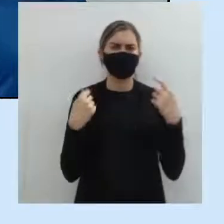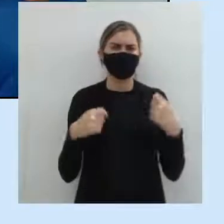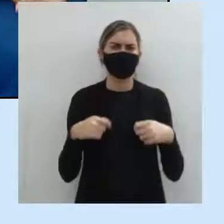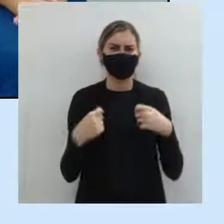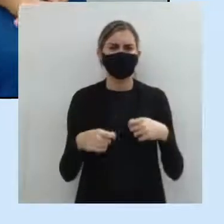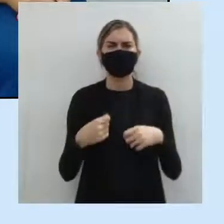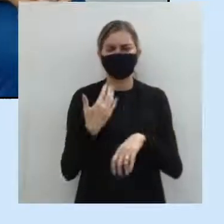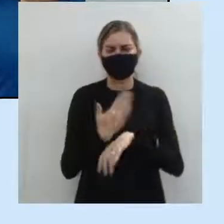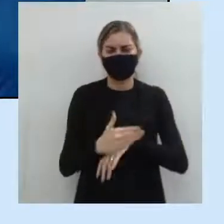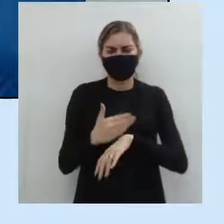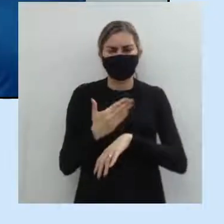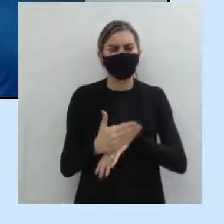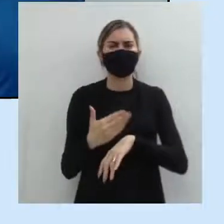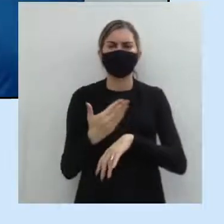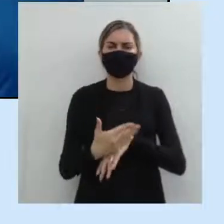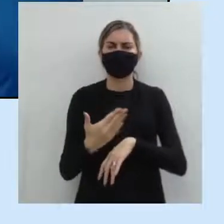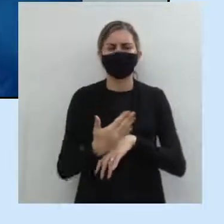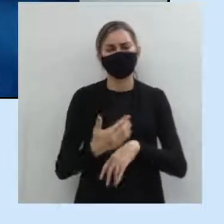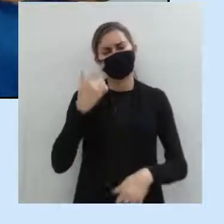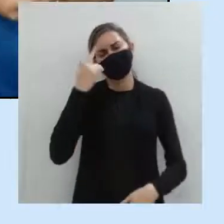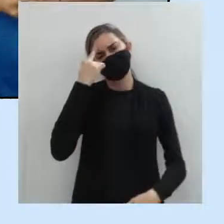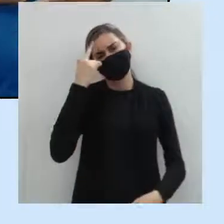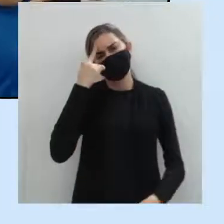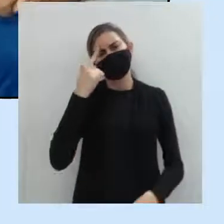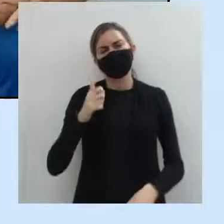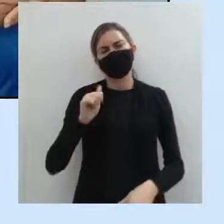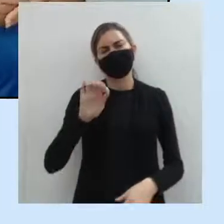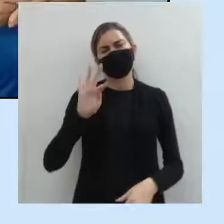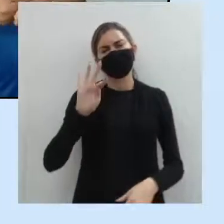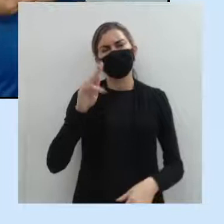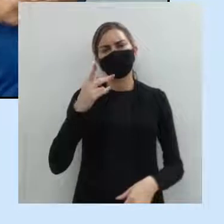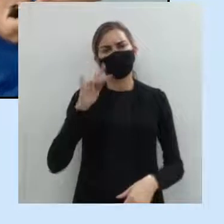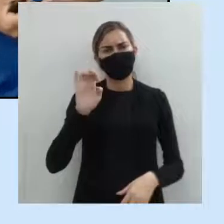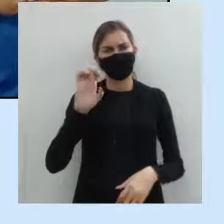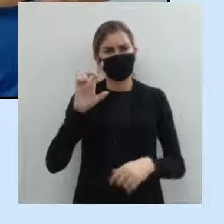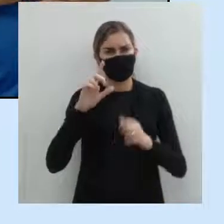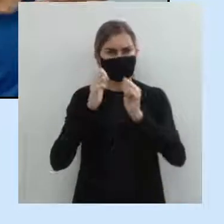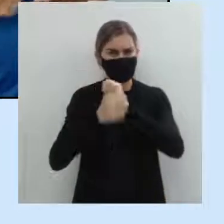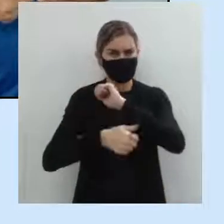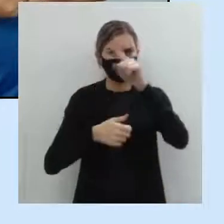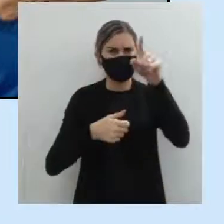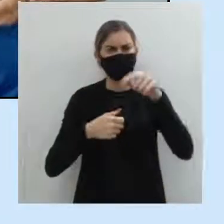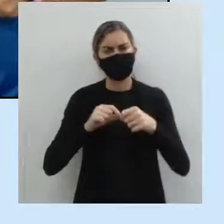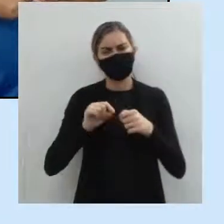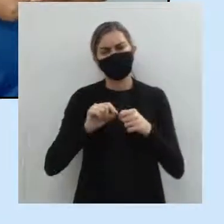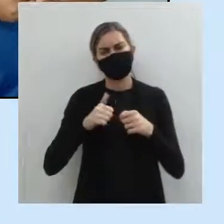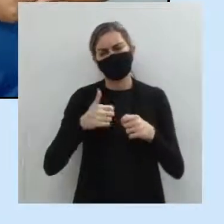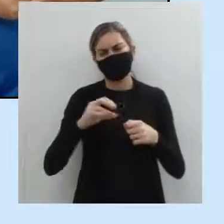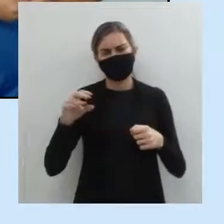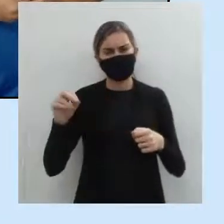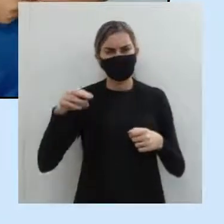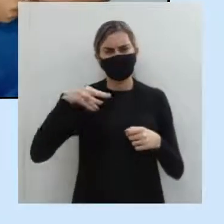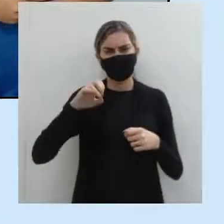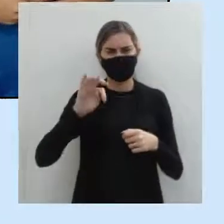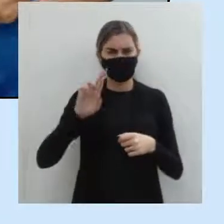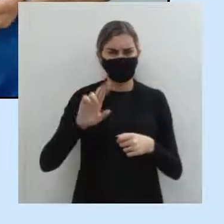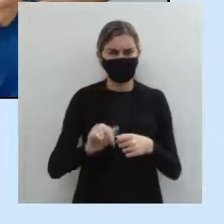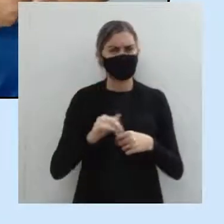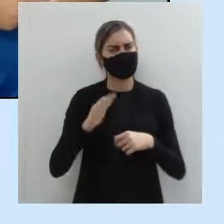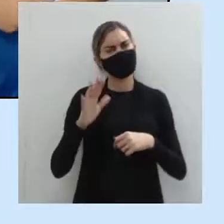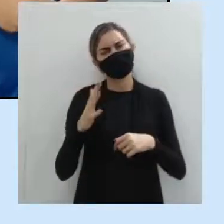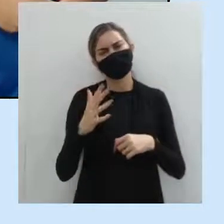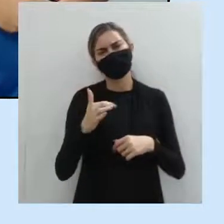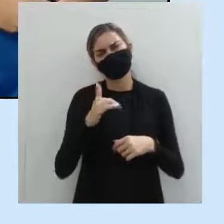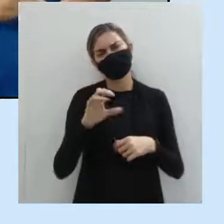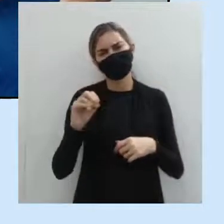ter resistência. Imagina que essas atletas aí, se não estiver fazendo uma corrida de 100 metros, né? Provavelmente de